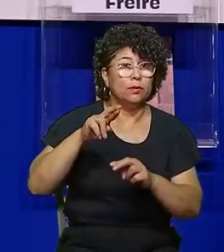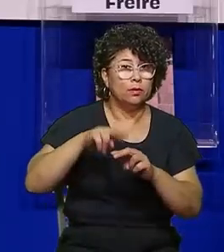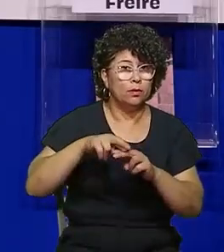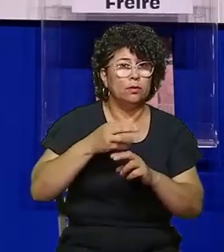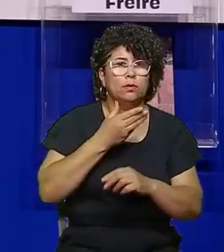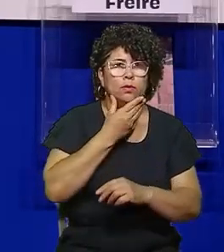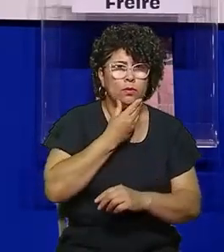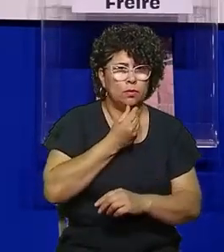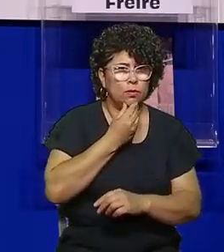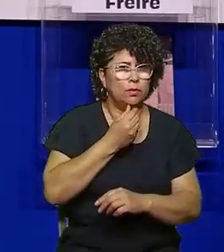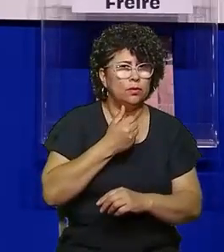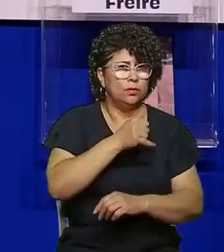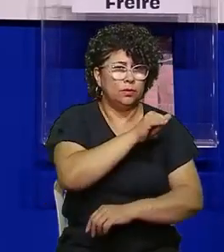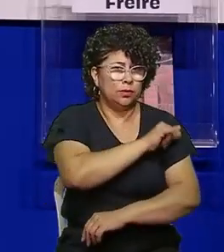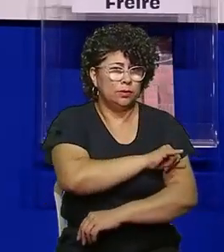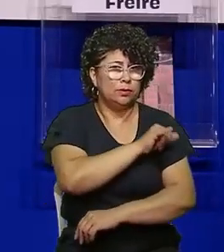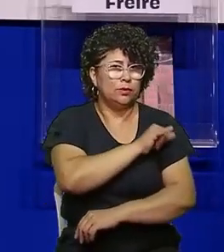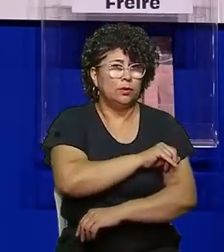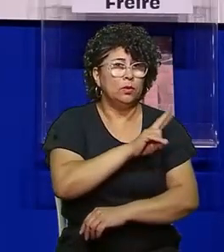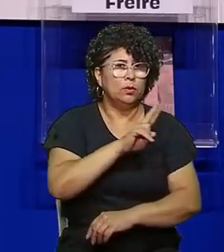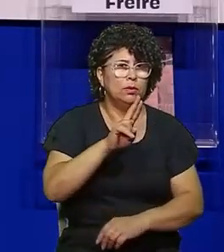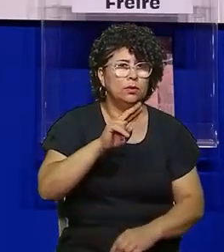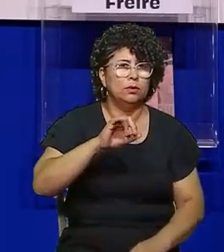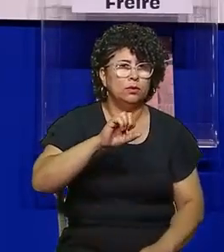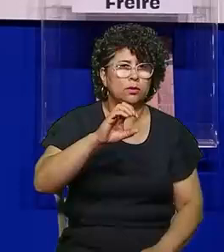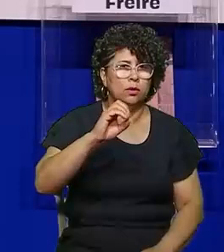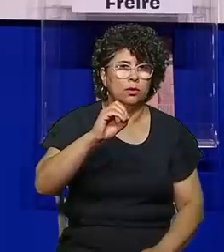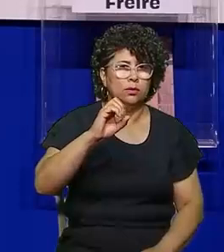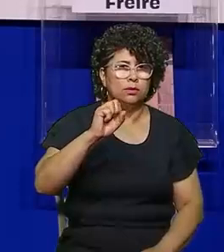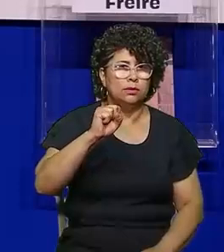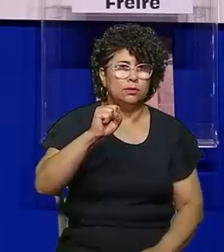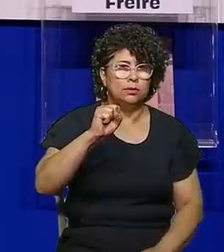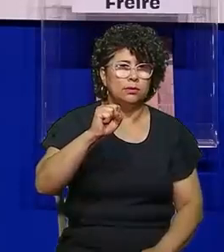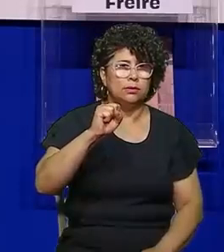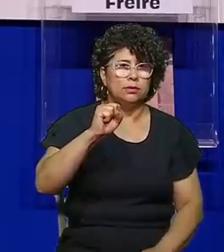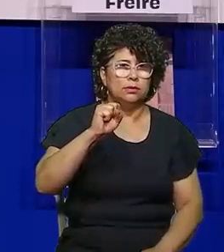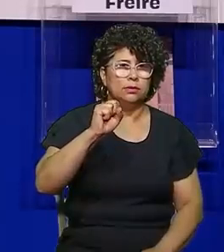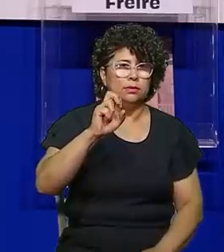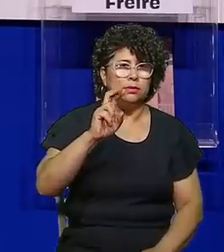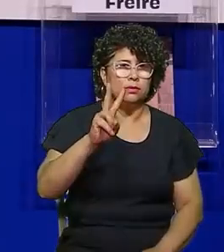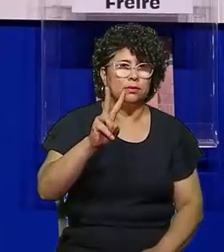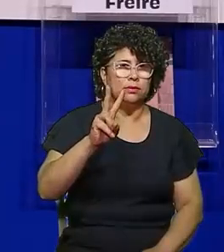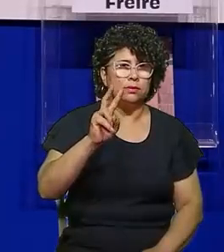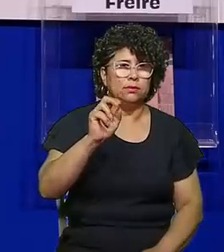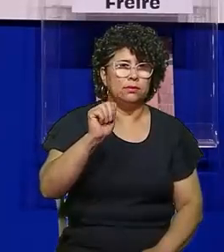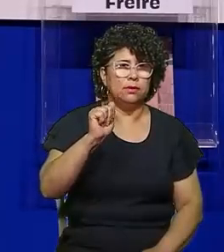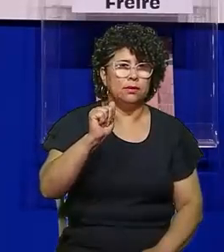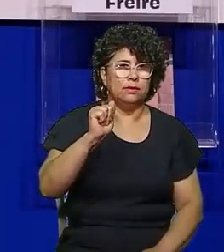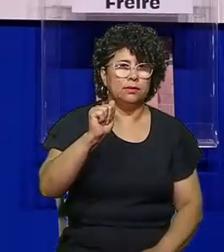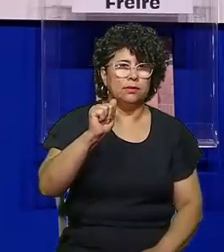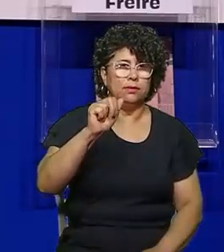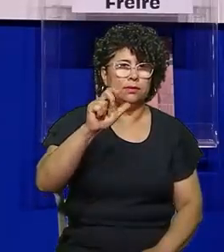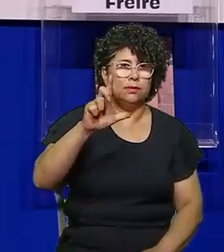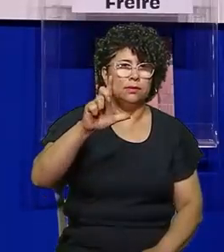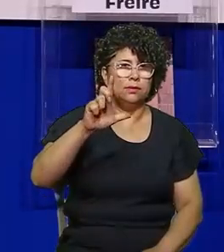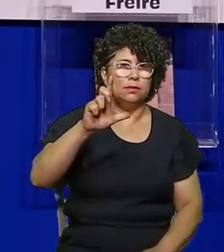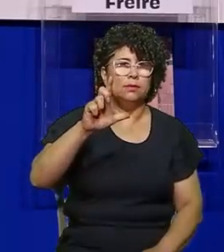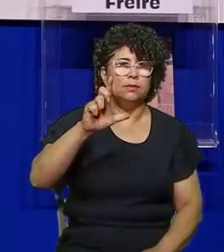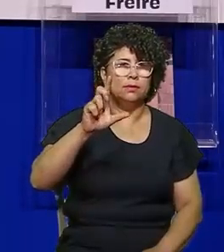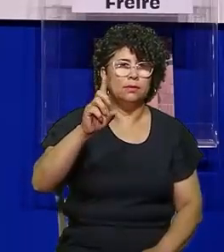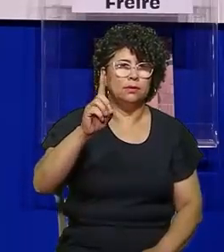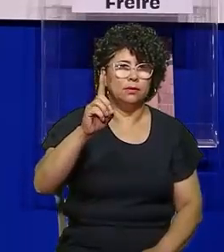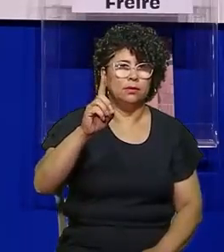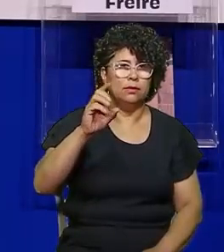no Rio de Janeiro. São 8 partes o poema, é óbvio que eu não o lerei todo, eu lerei apenas